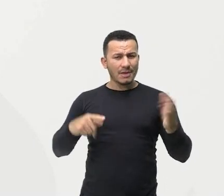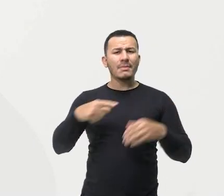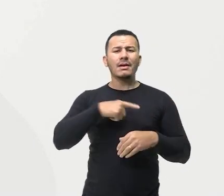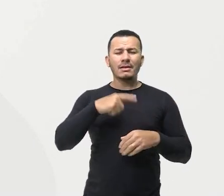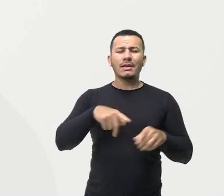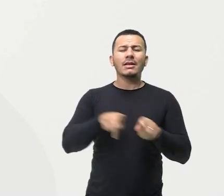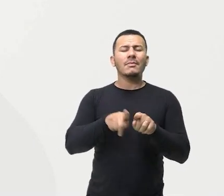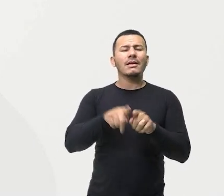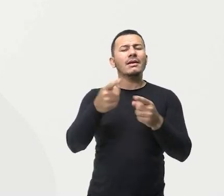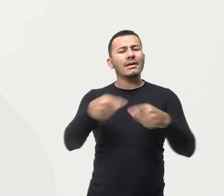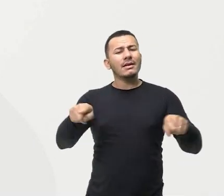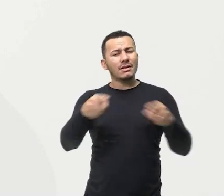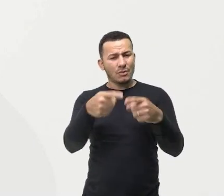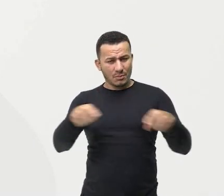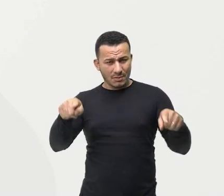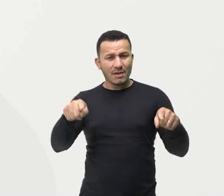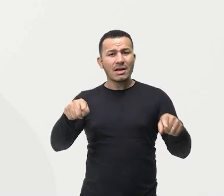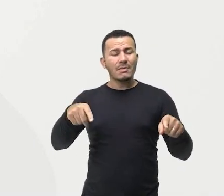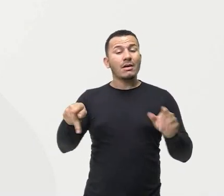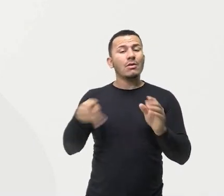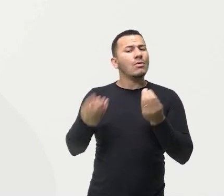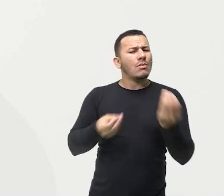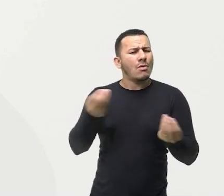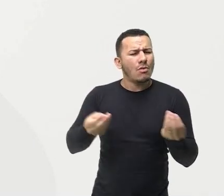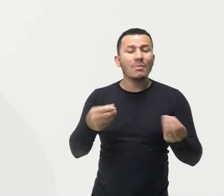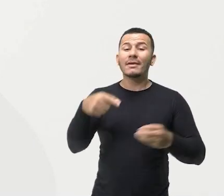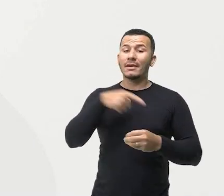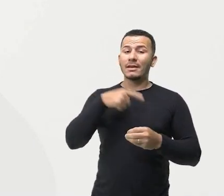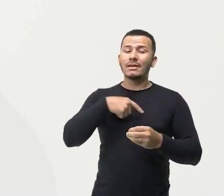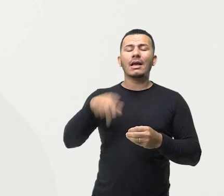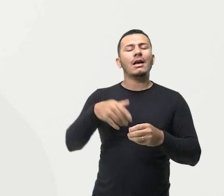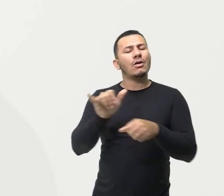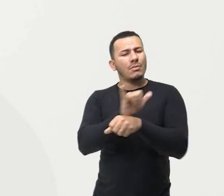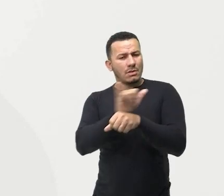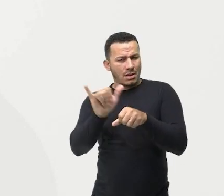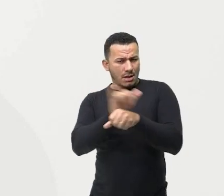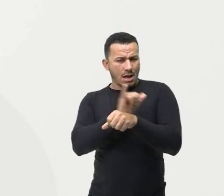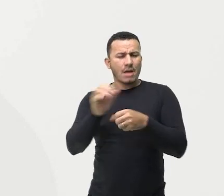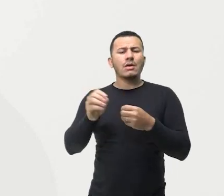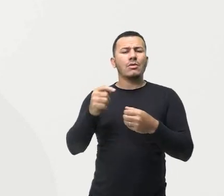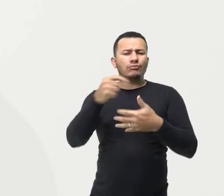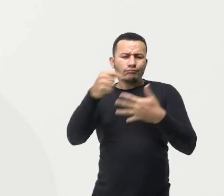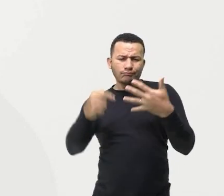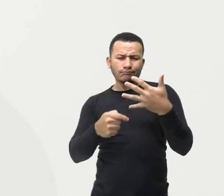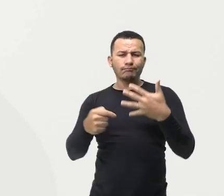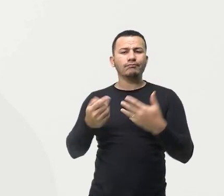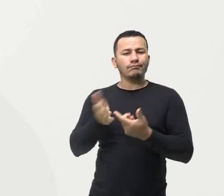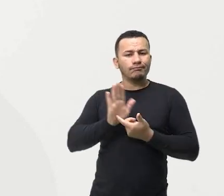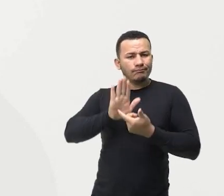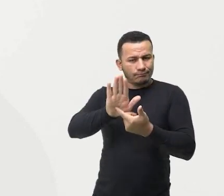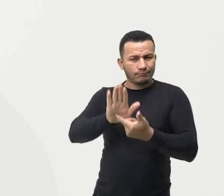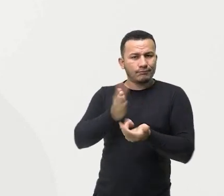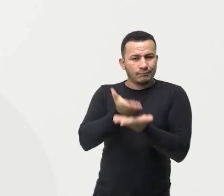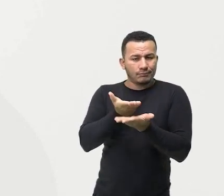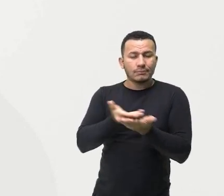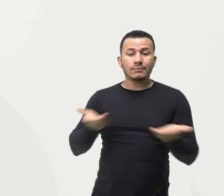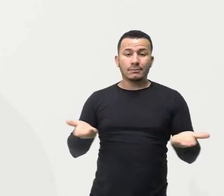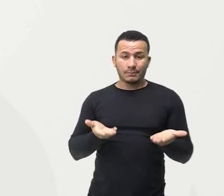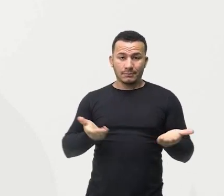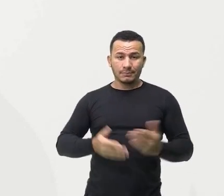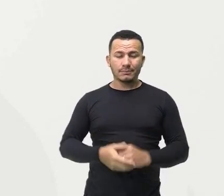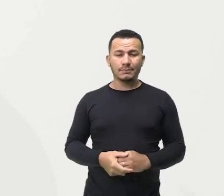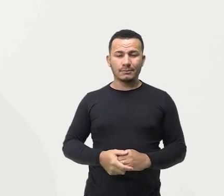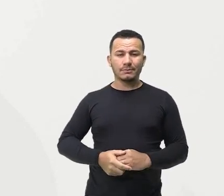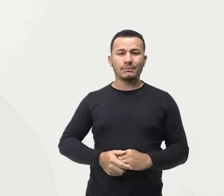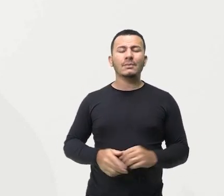certa musicalidade que é obtida por meio de alguns recursos que nós vamos já observar durante a nossa aula, certo?